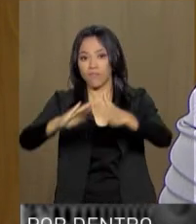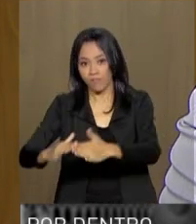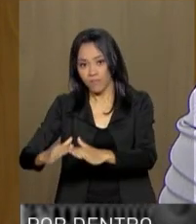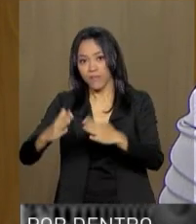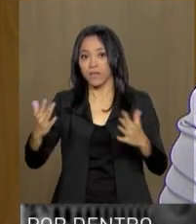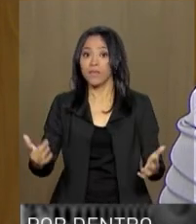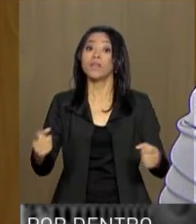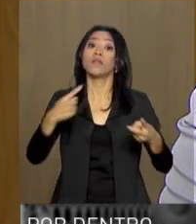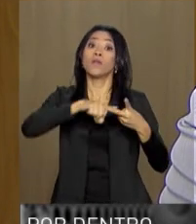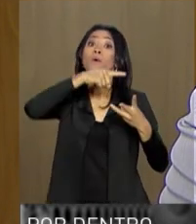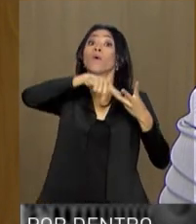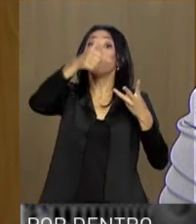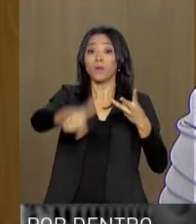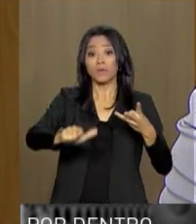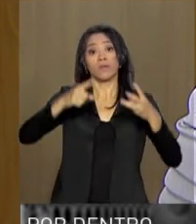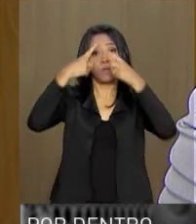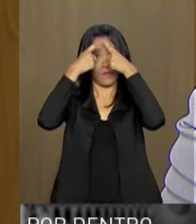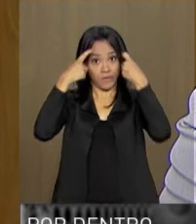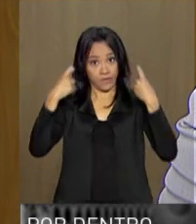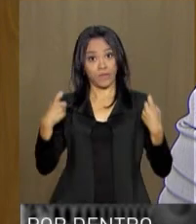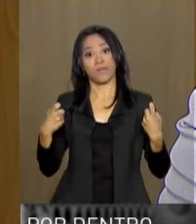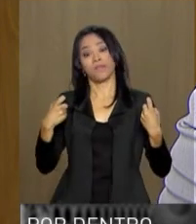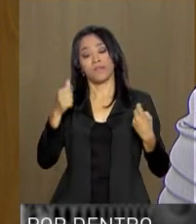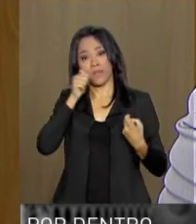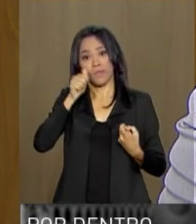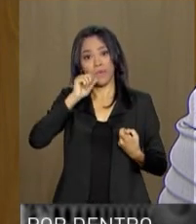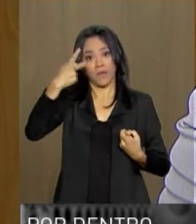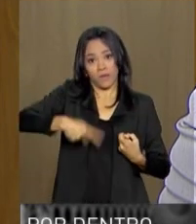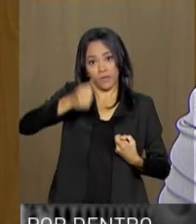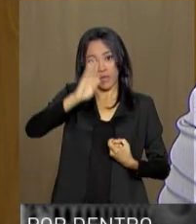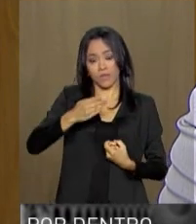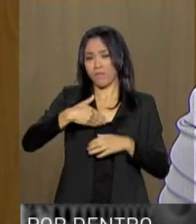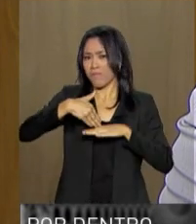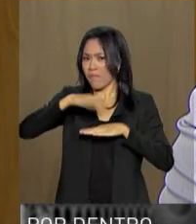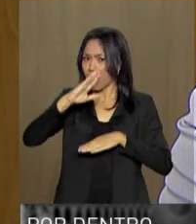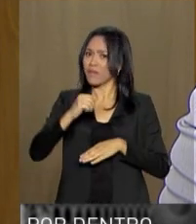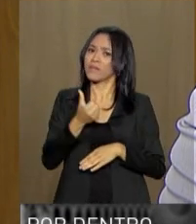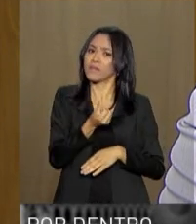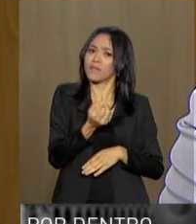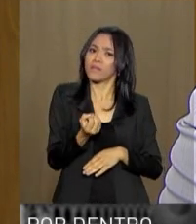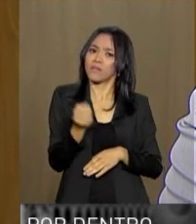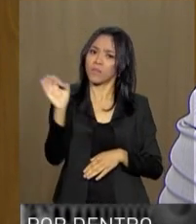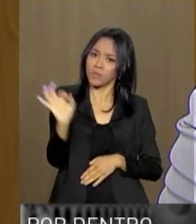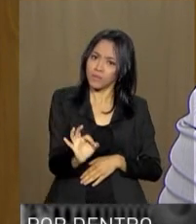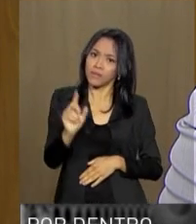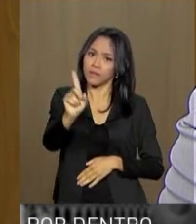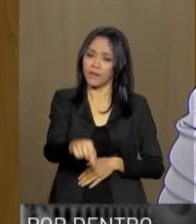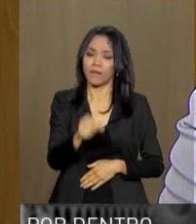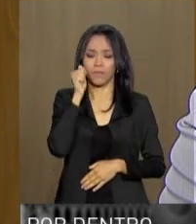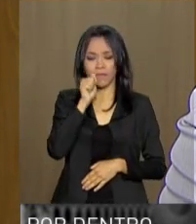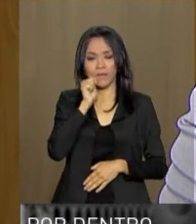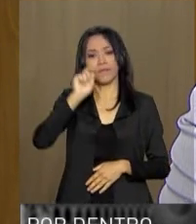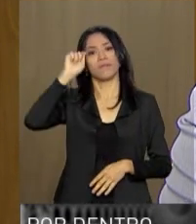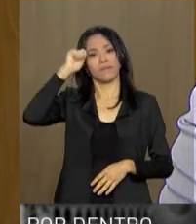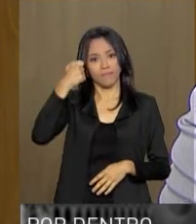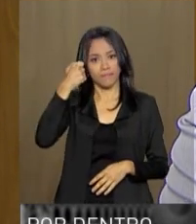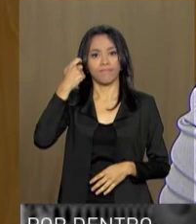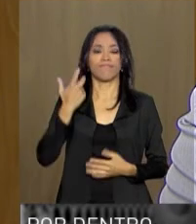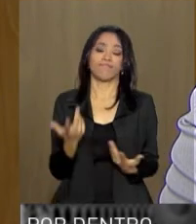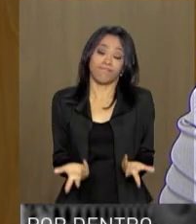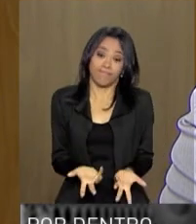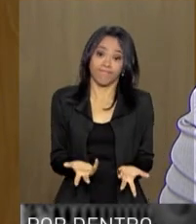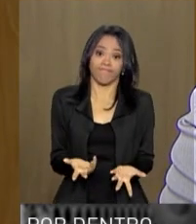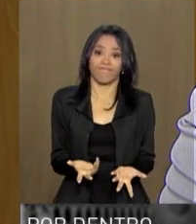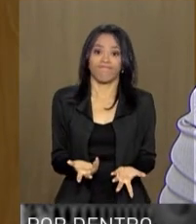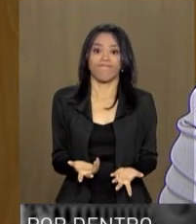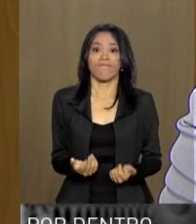violência nem a violência à mulher no brasil mais de 60% das suas vítimas são de mulheres negras então a